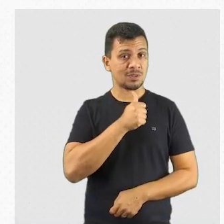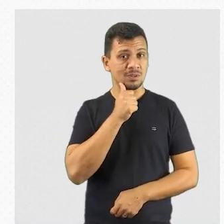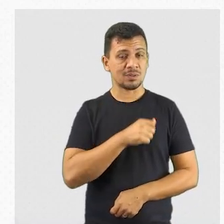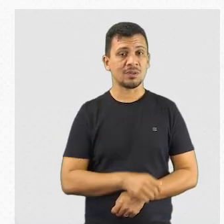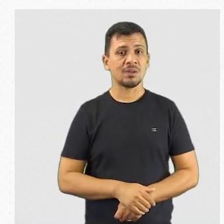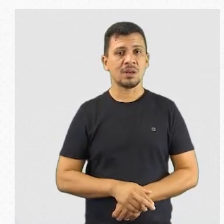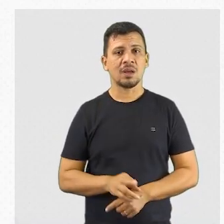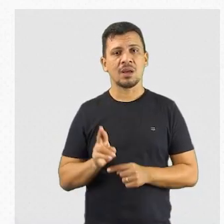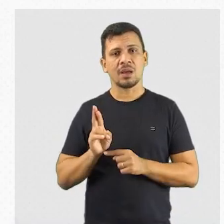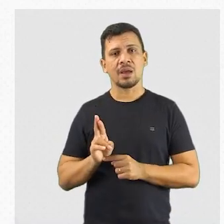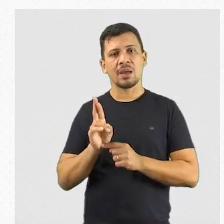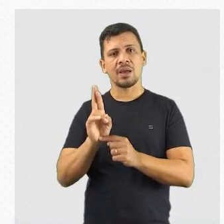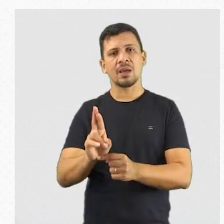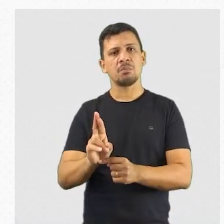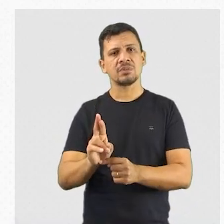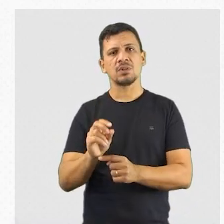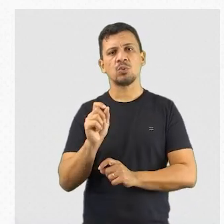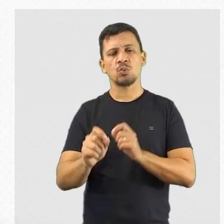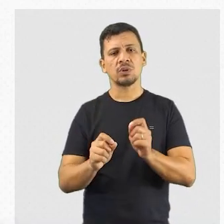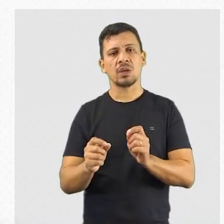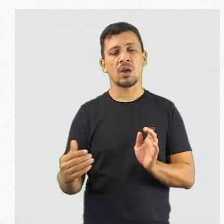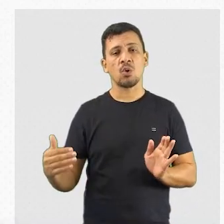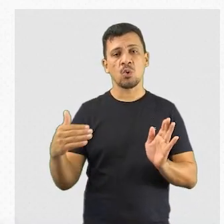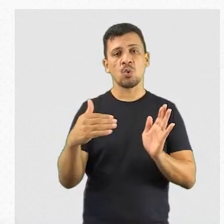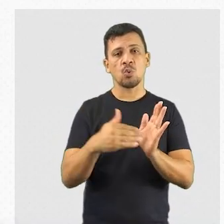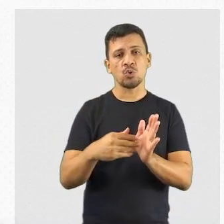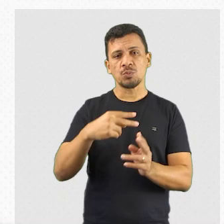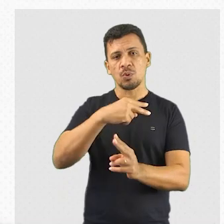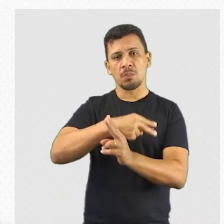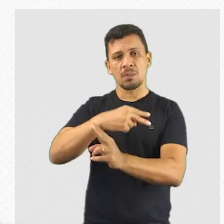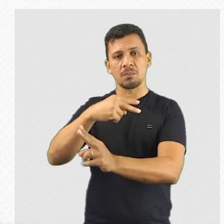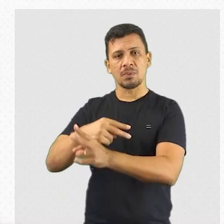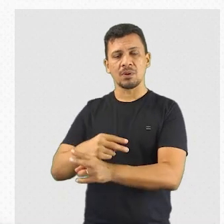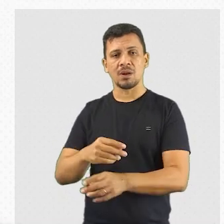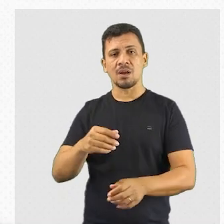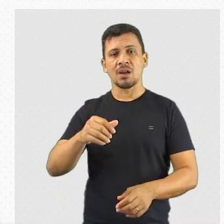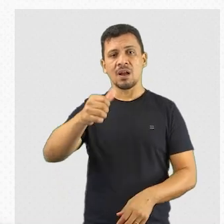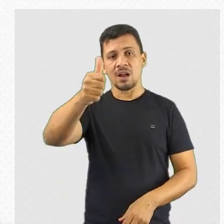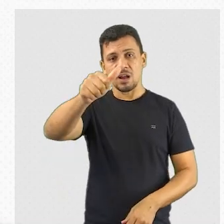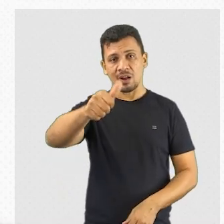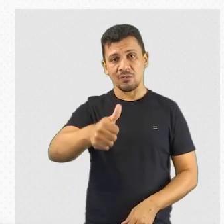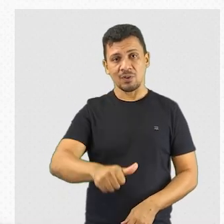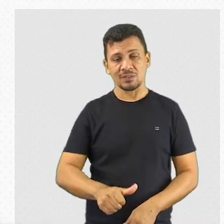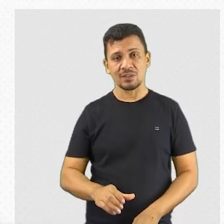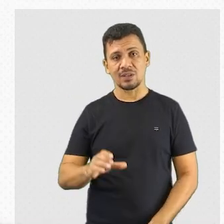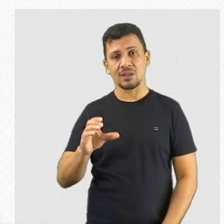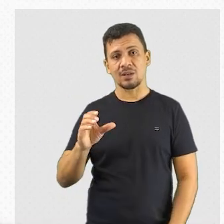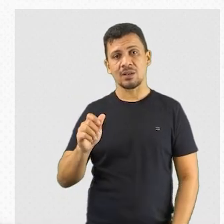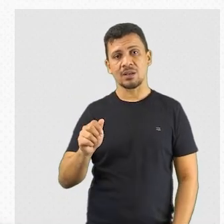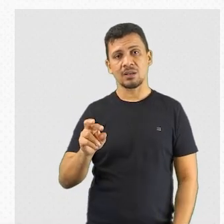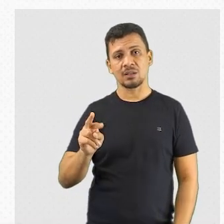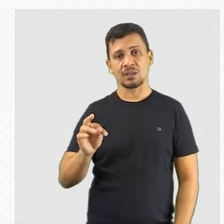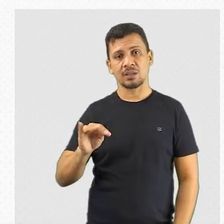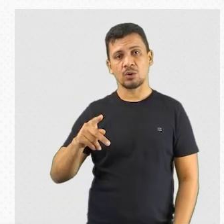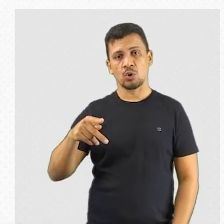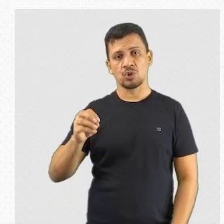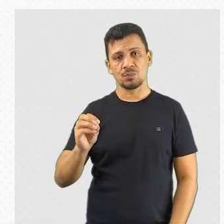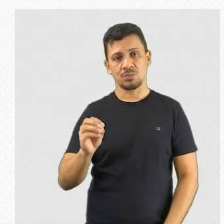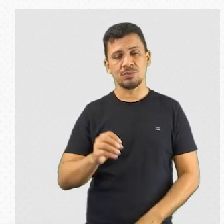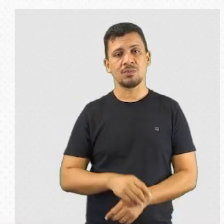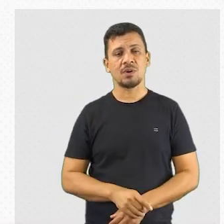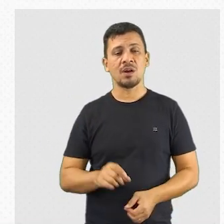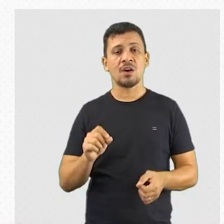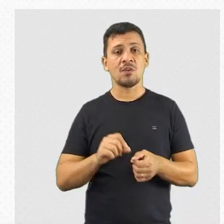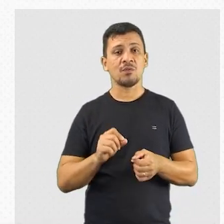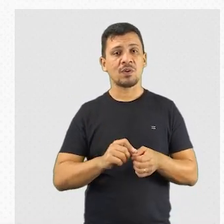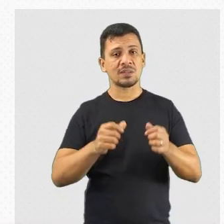geralmente representados ali naqueles últimos cromossomos quando a gente avalia um cariótipo, né? Quando a gente faz esse processo